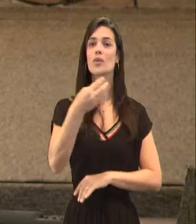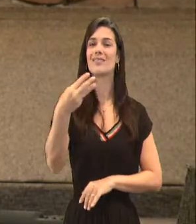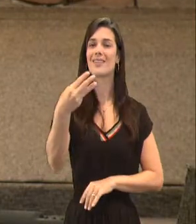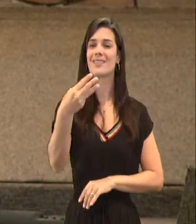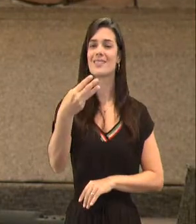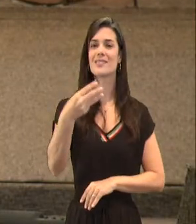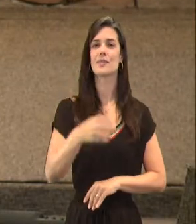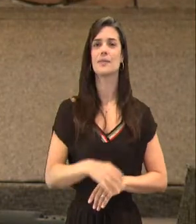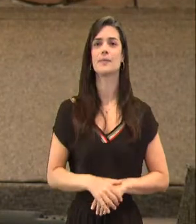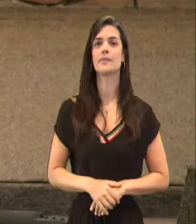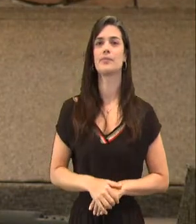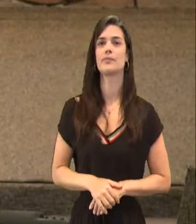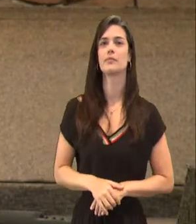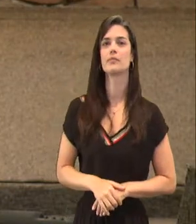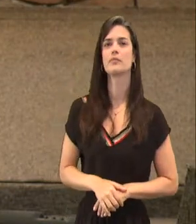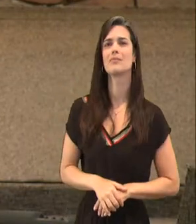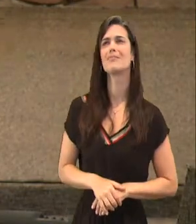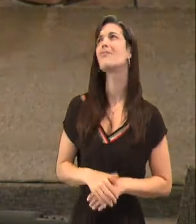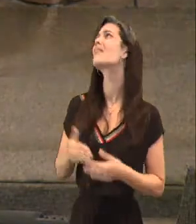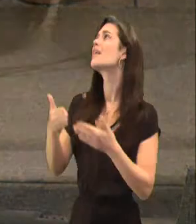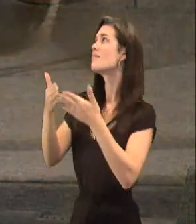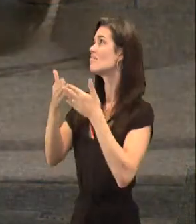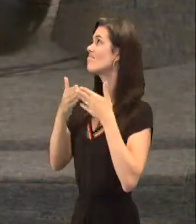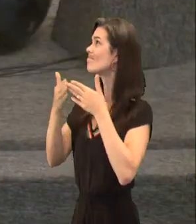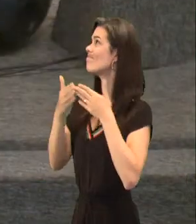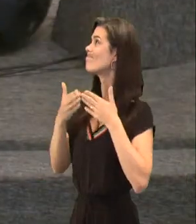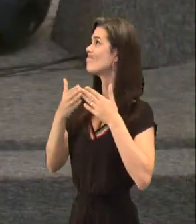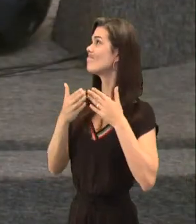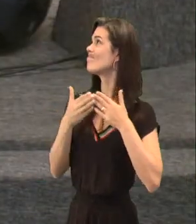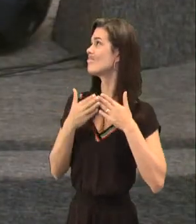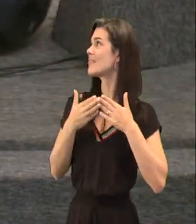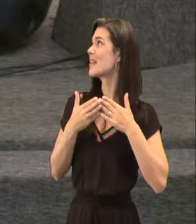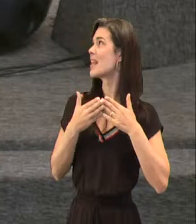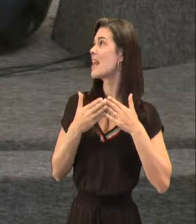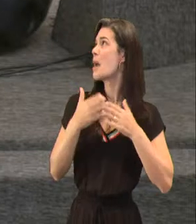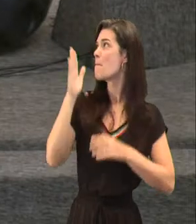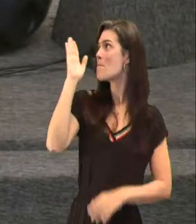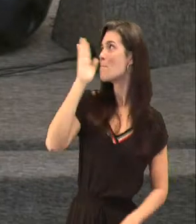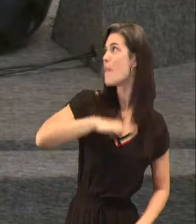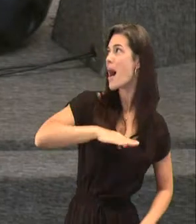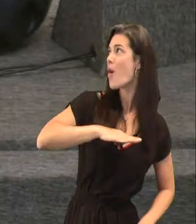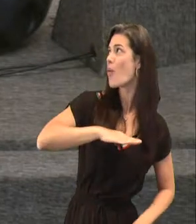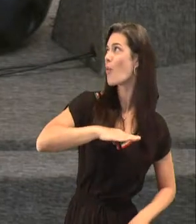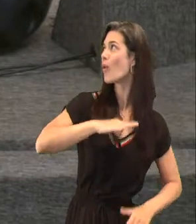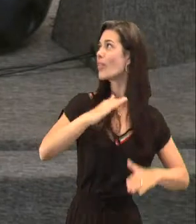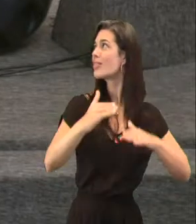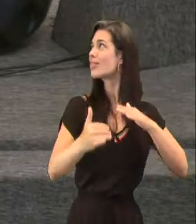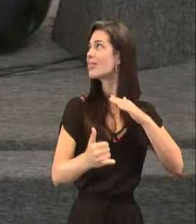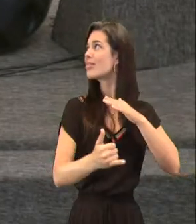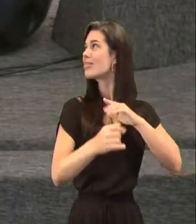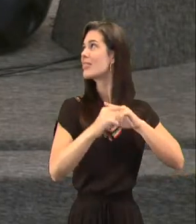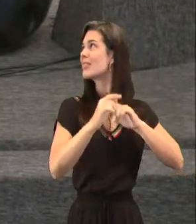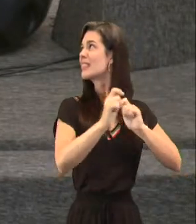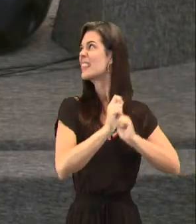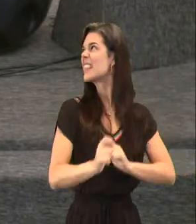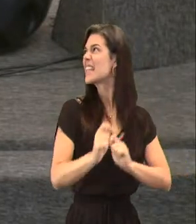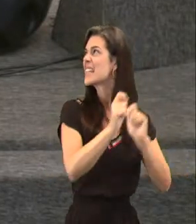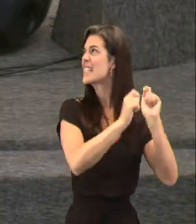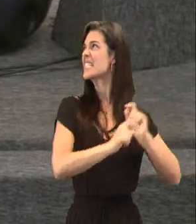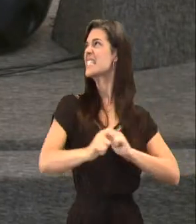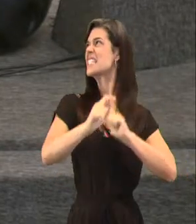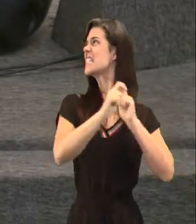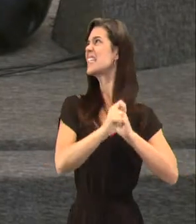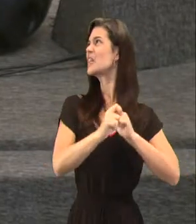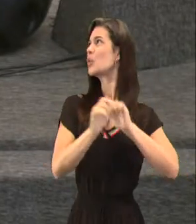primeira parte: não nos deixes cair em tentação. Não nos deixes cair em tentação,